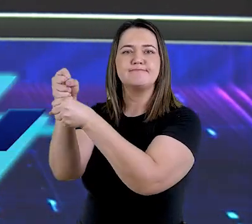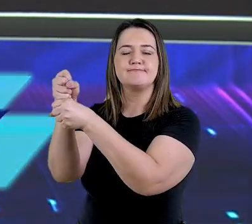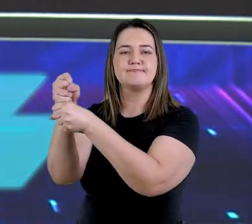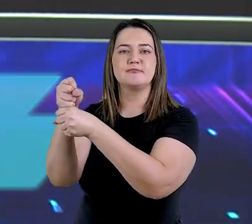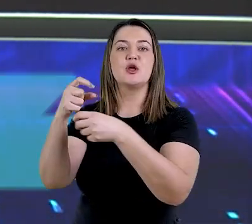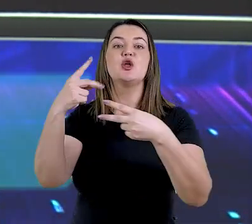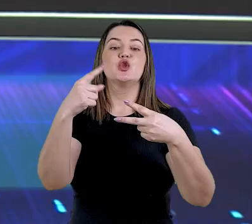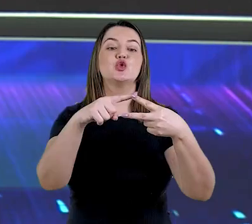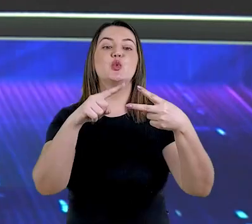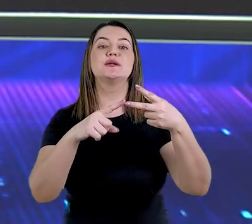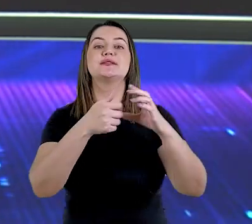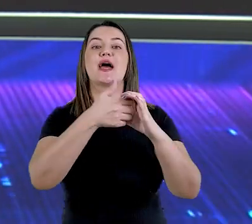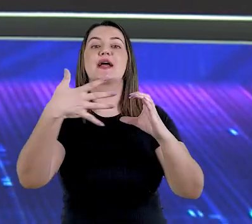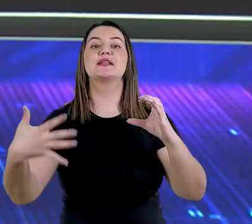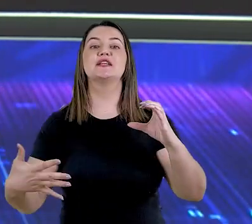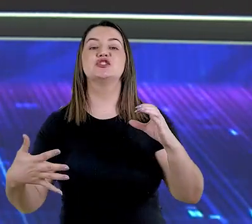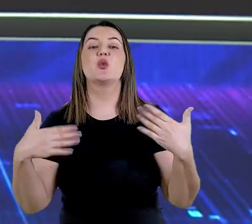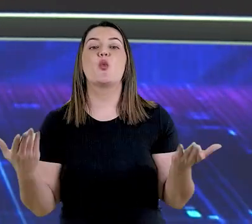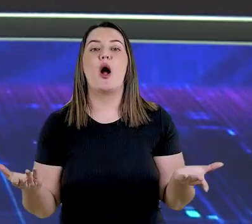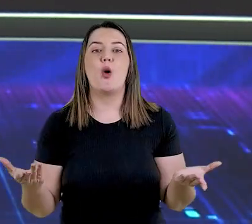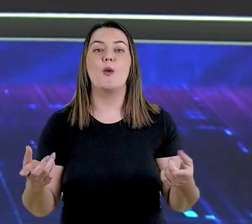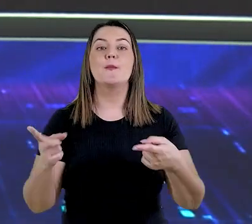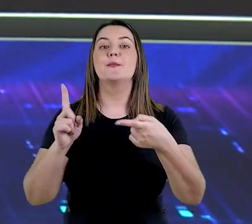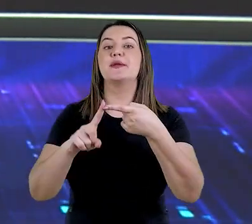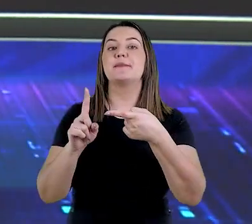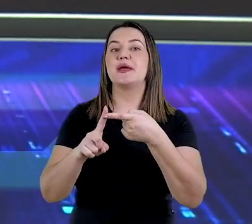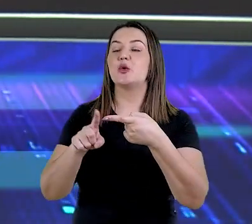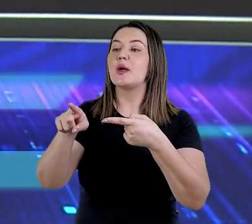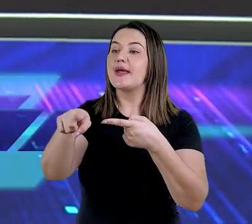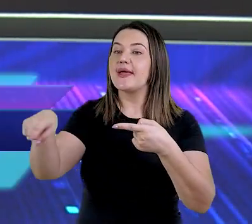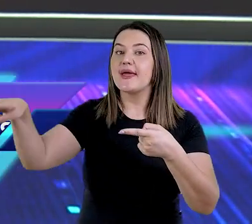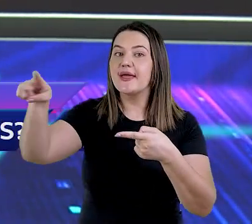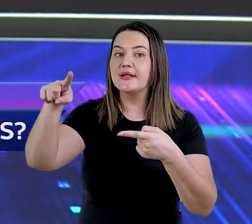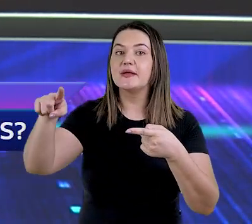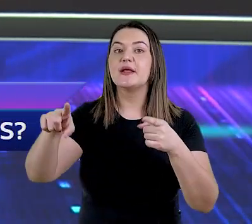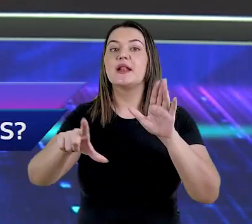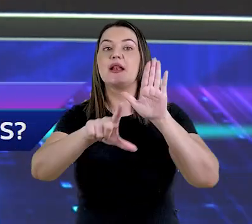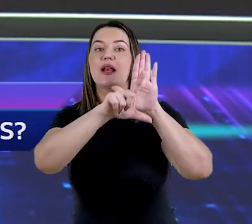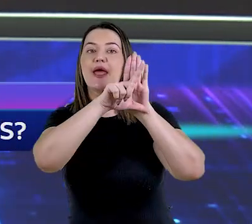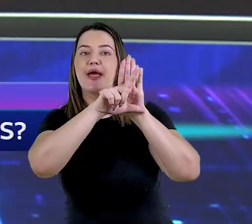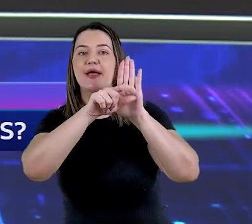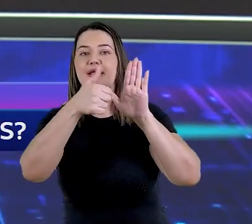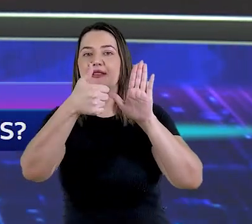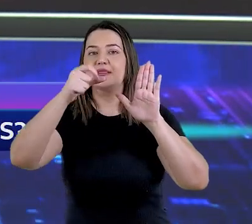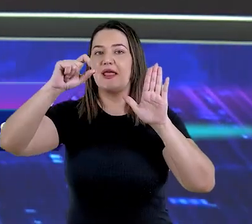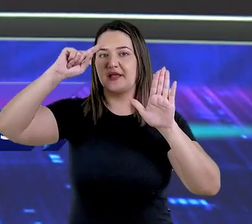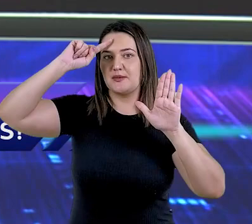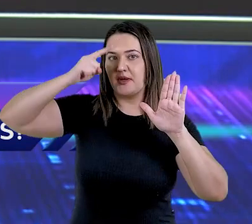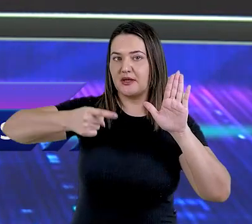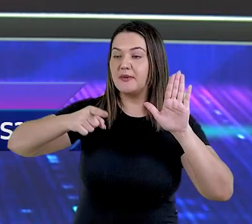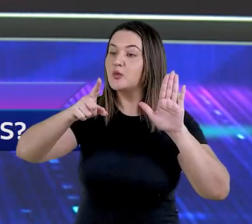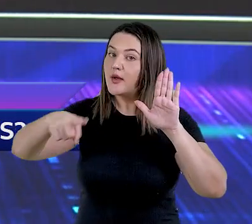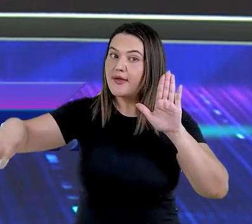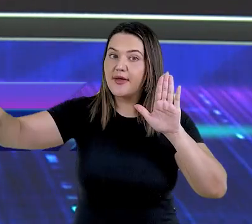do povo de Deus é, primeiro, guardar os 10 mandamentos de Deus. E você já sabe que na matemática divina, 10